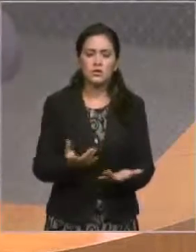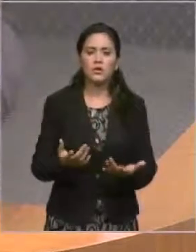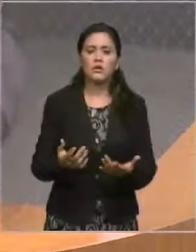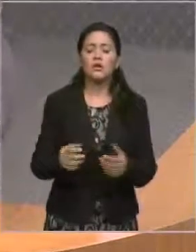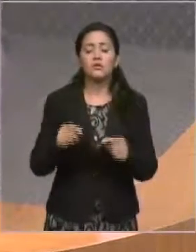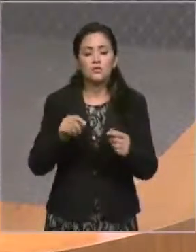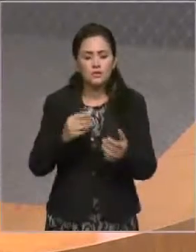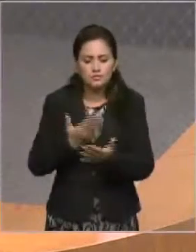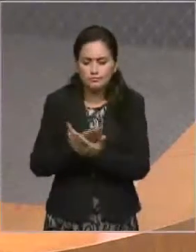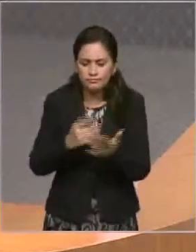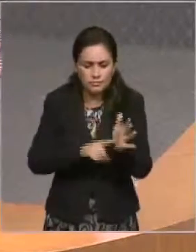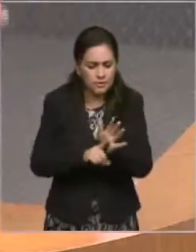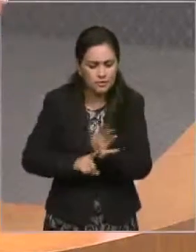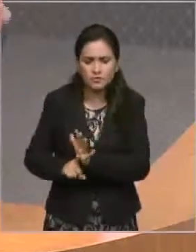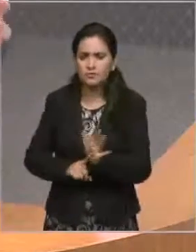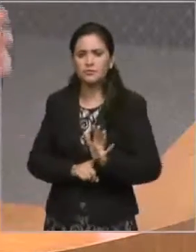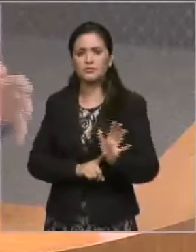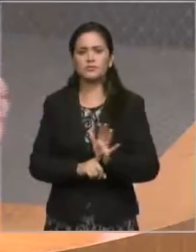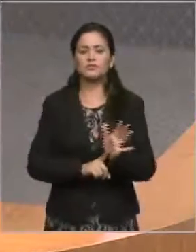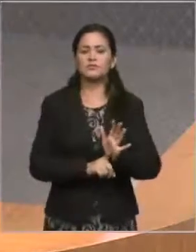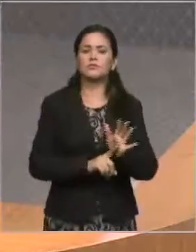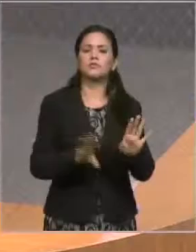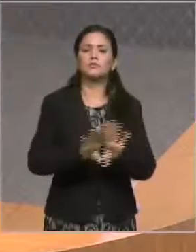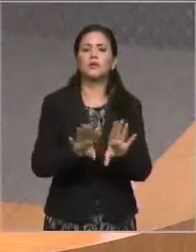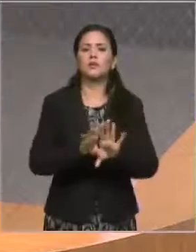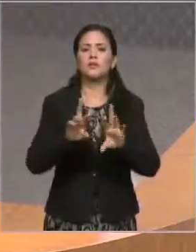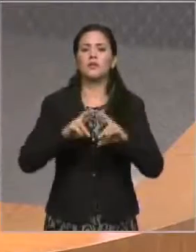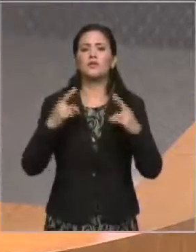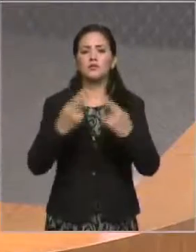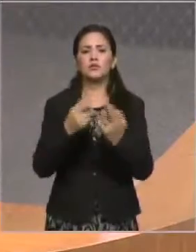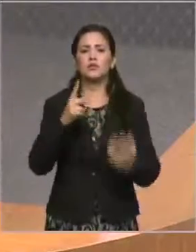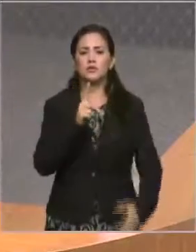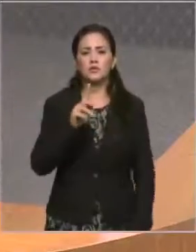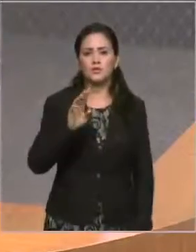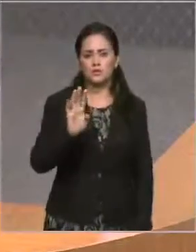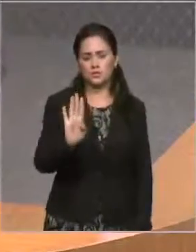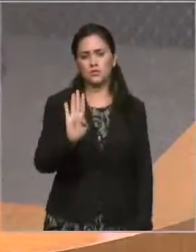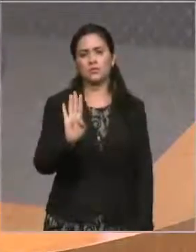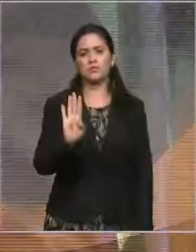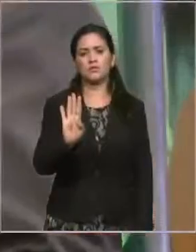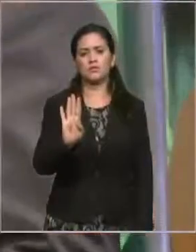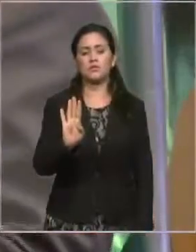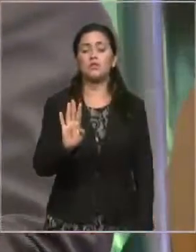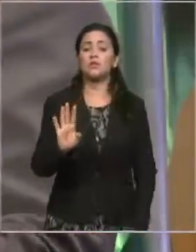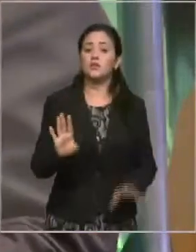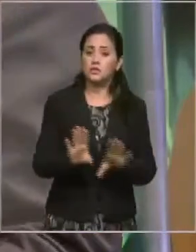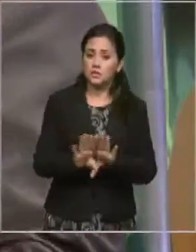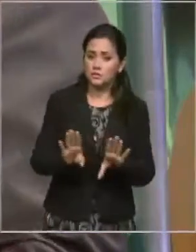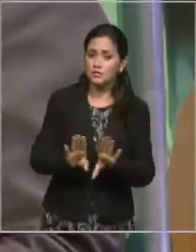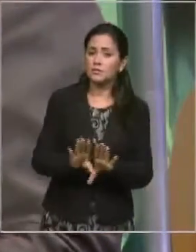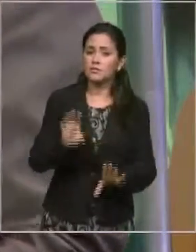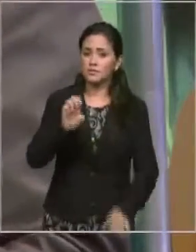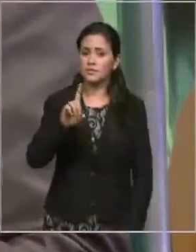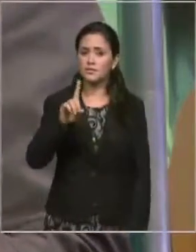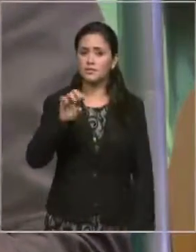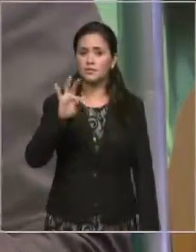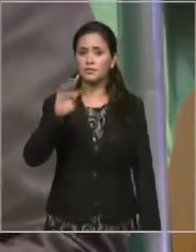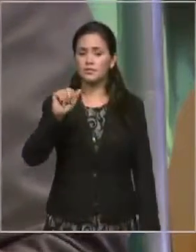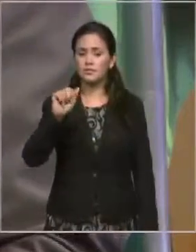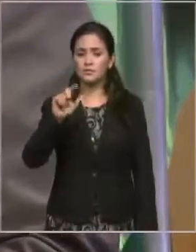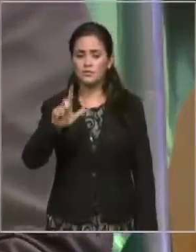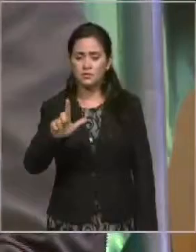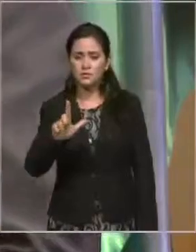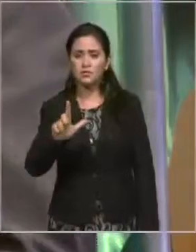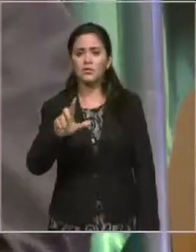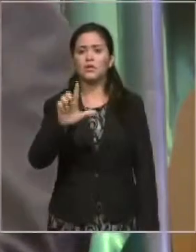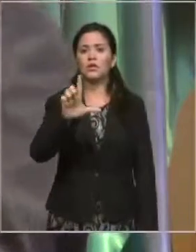estudos técnicos, fará as audiências públicas, elaborará um edital de licitação, onde contemplará conforto,